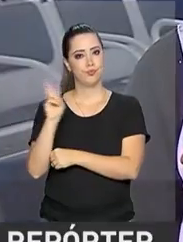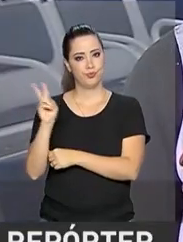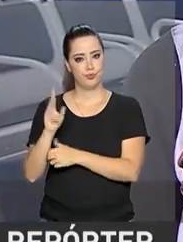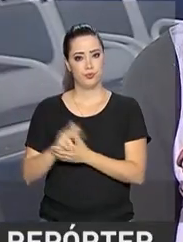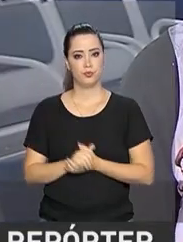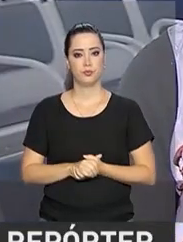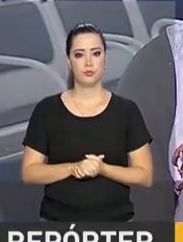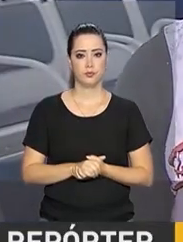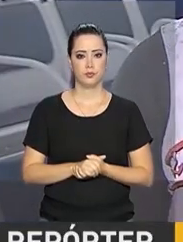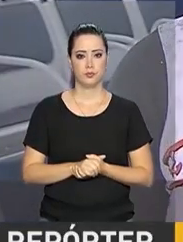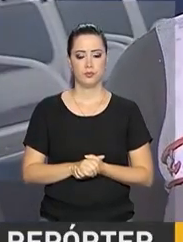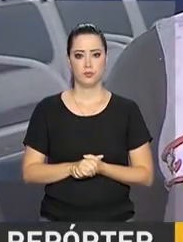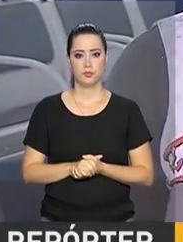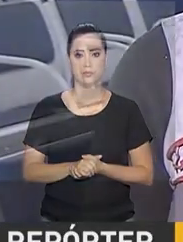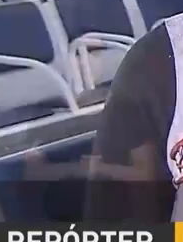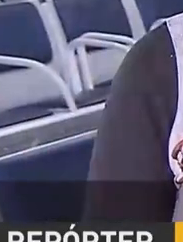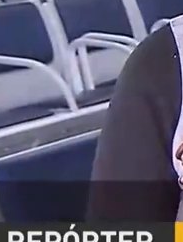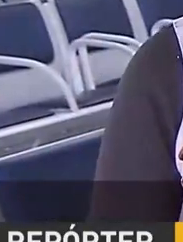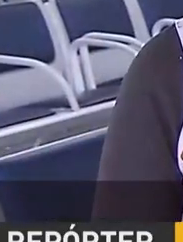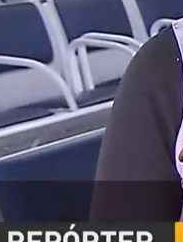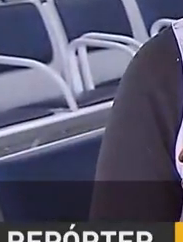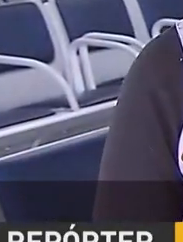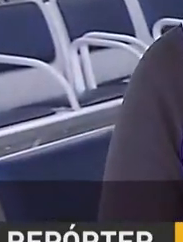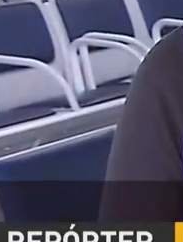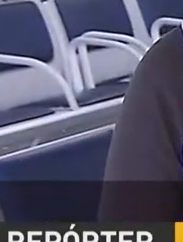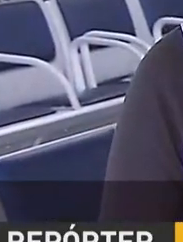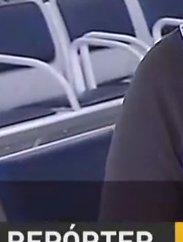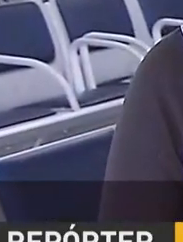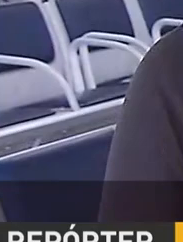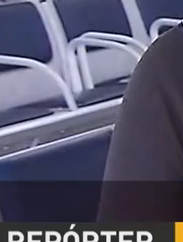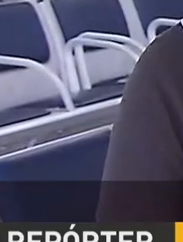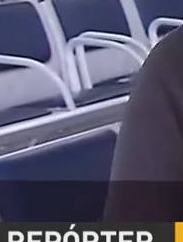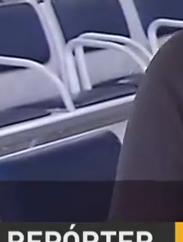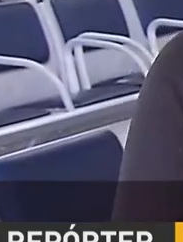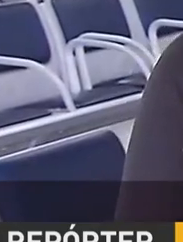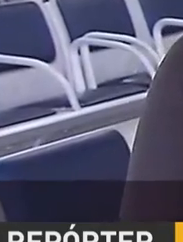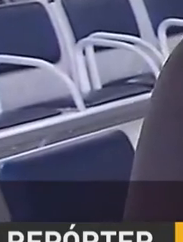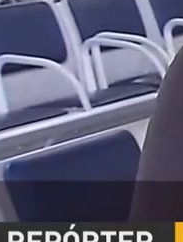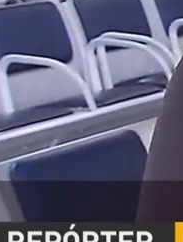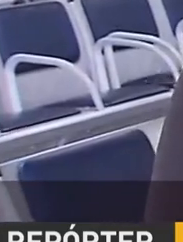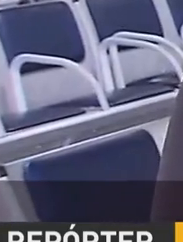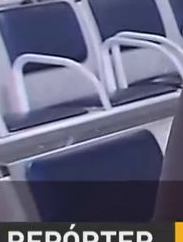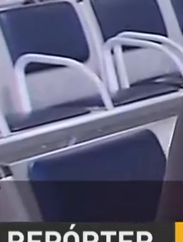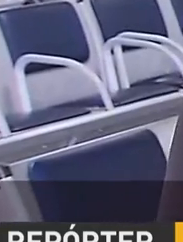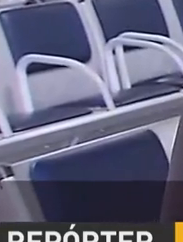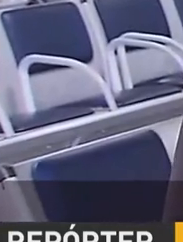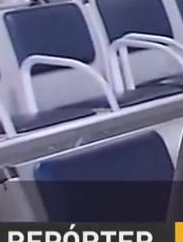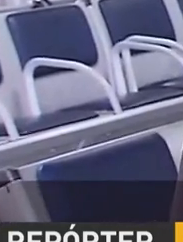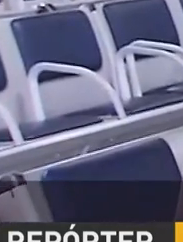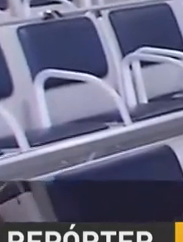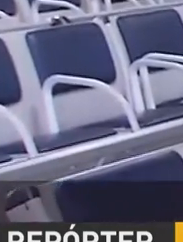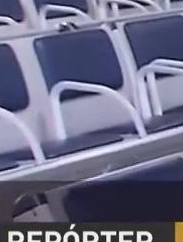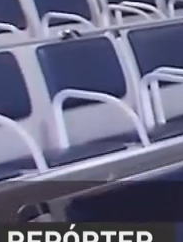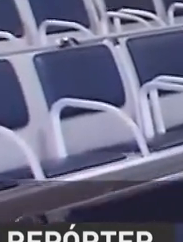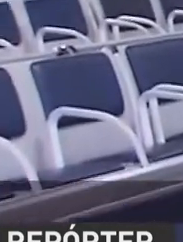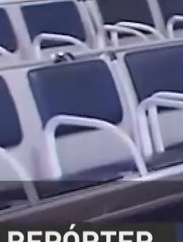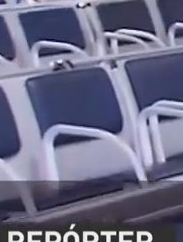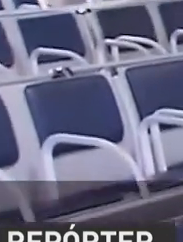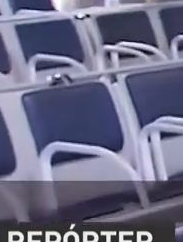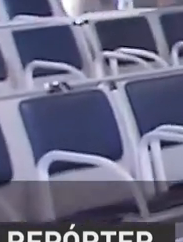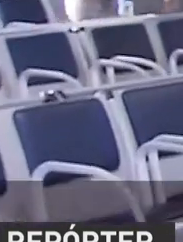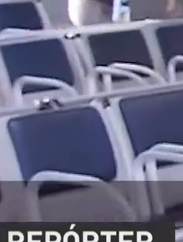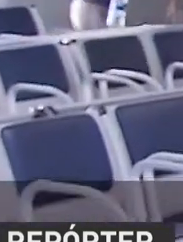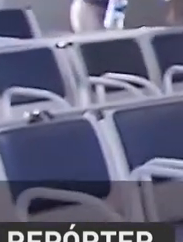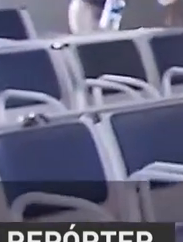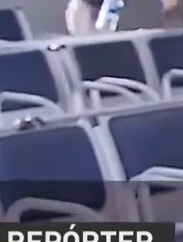Na parte de minha família, em minha casa, minhas duas filhas. Foi difícil deixar aqui. Ah, sim, difícil,